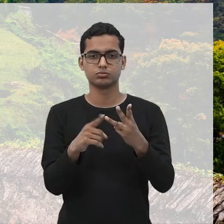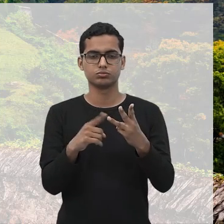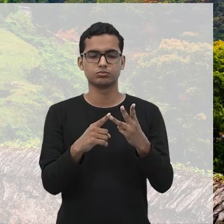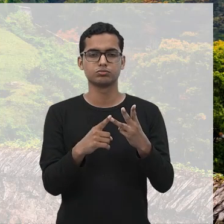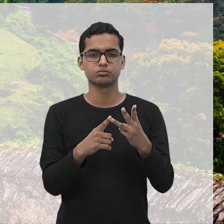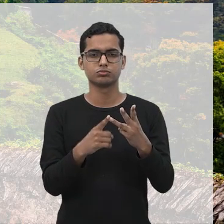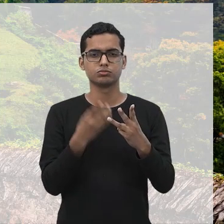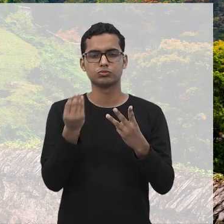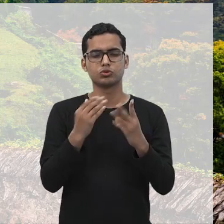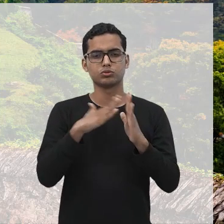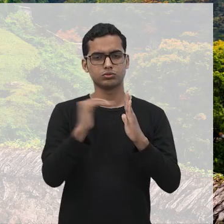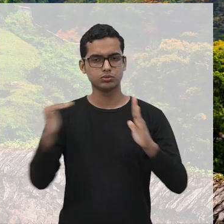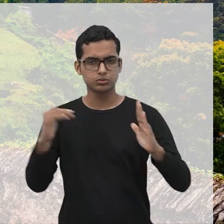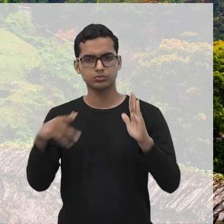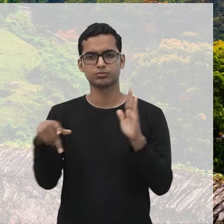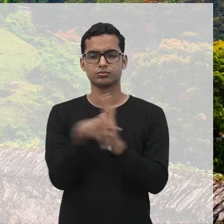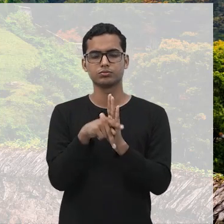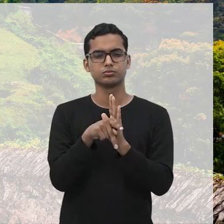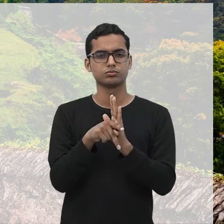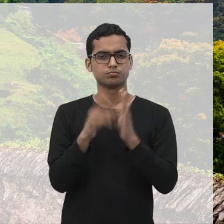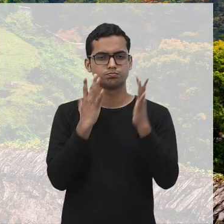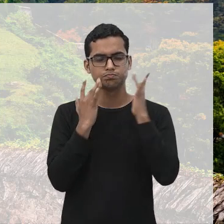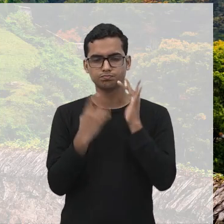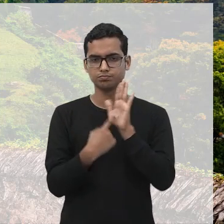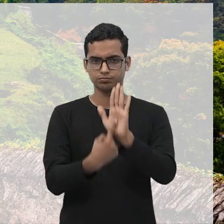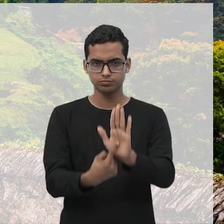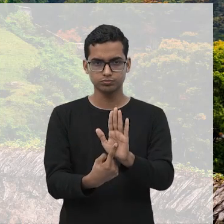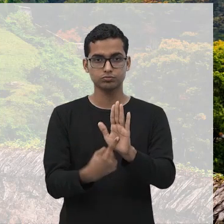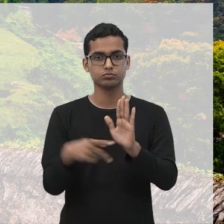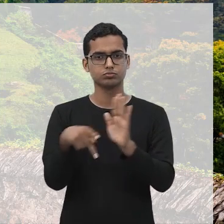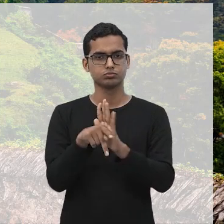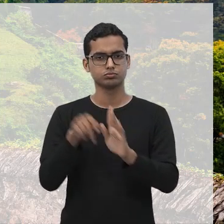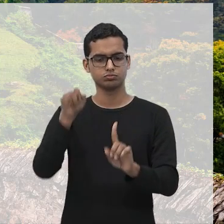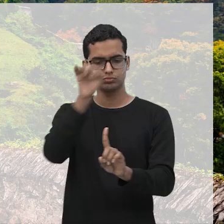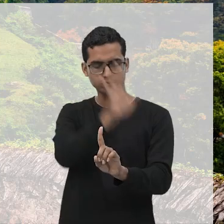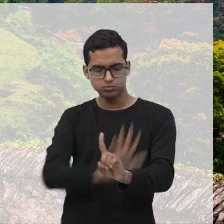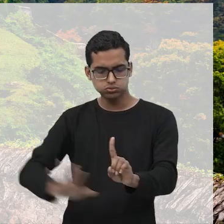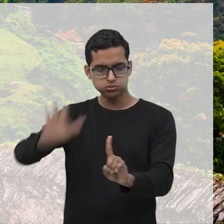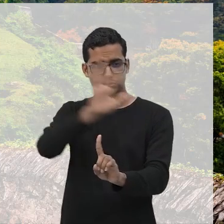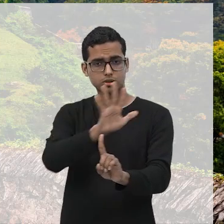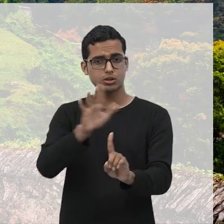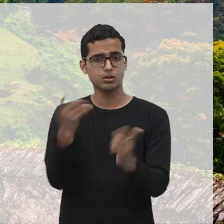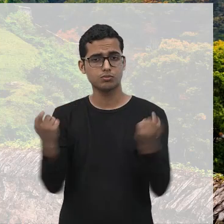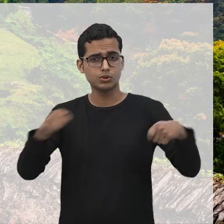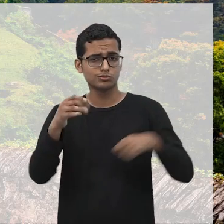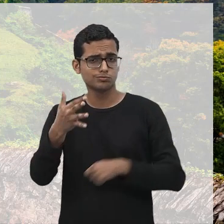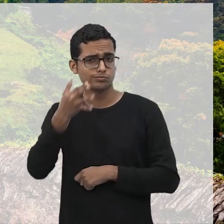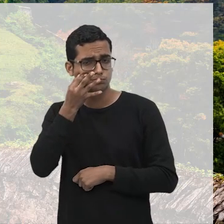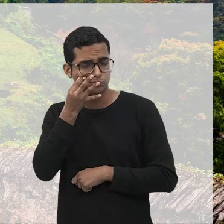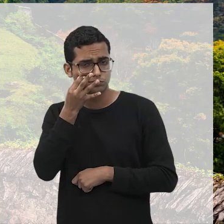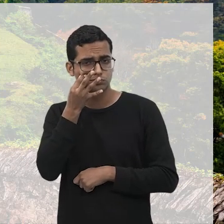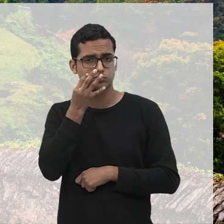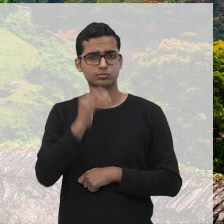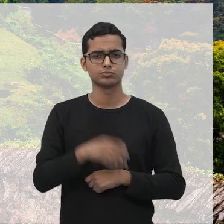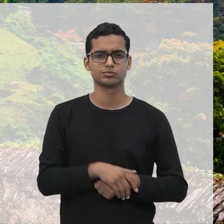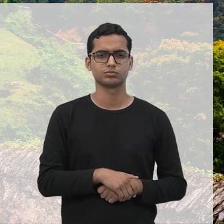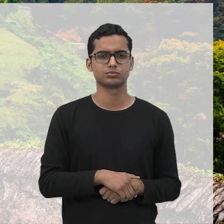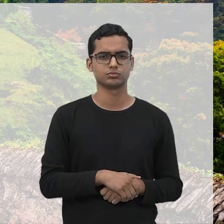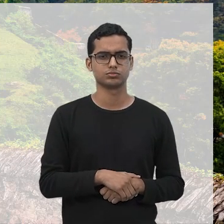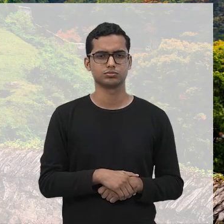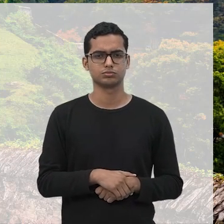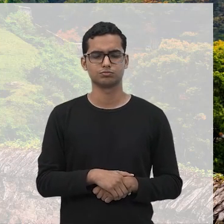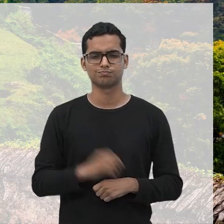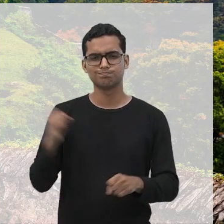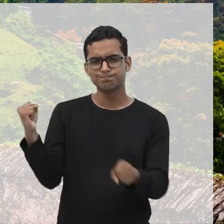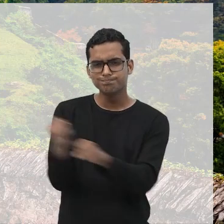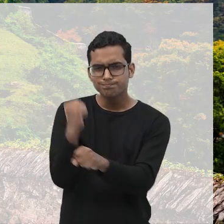da peça. Então, esse cenário, ele pode ser físico, ou seja, o cenógrafo ele vai montar